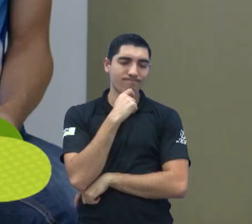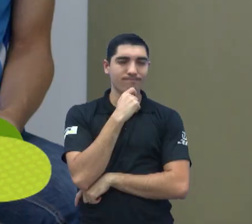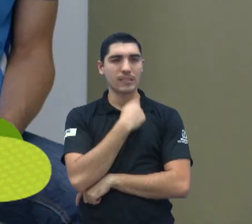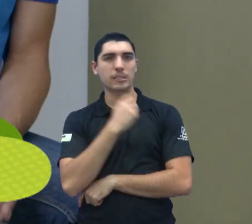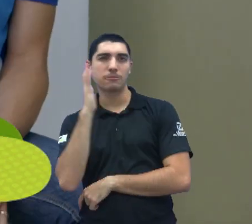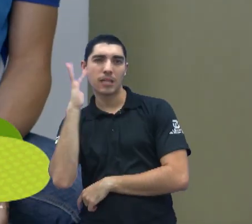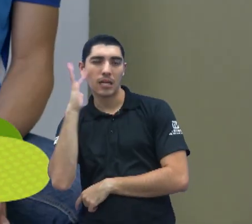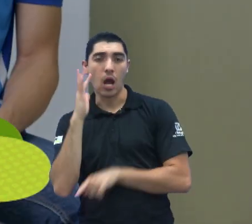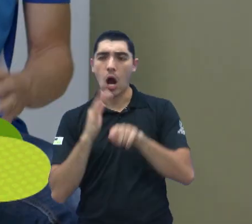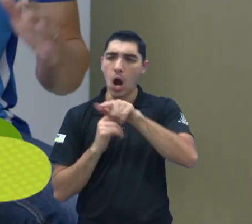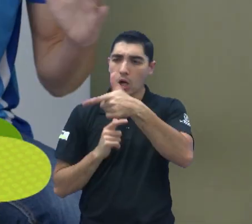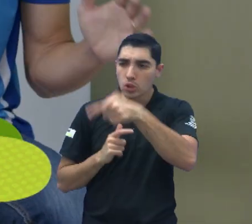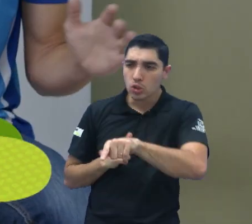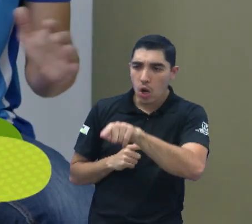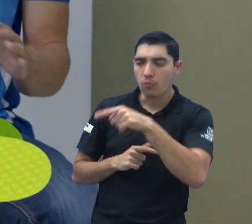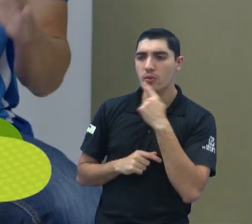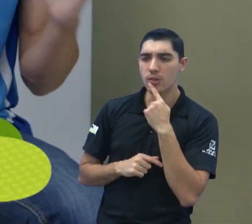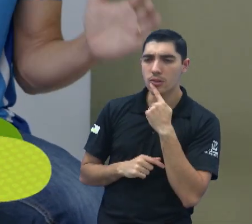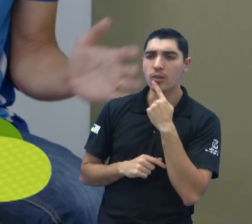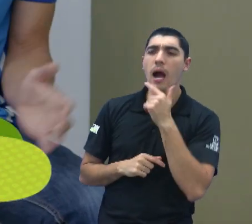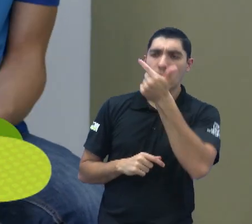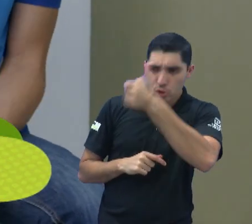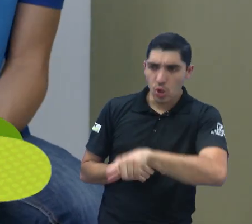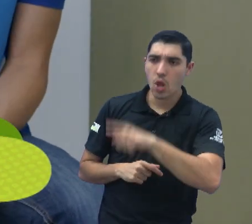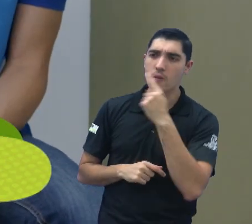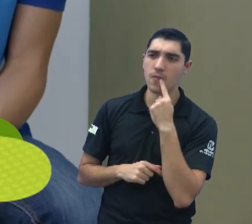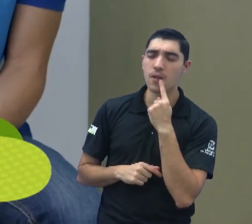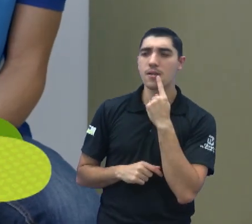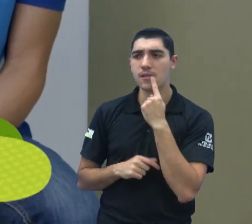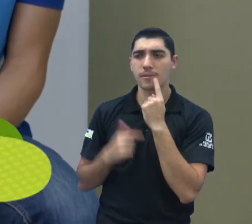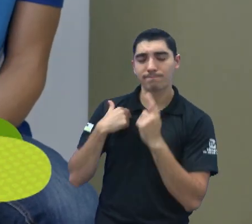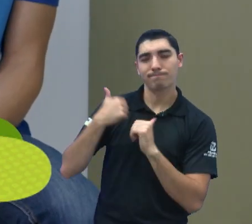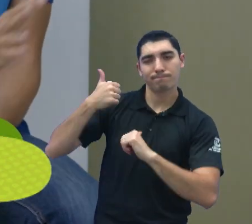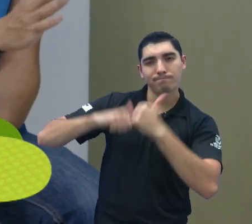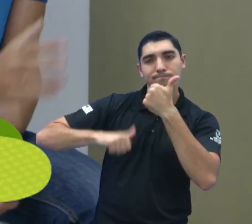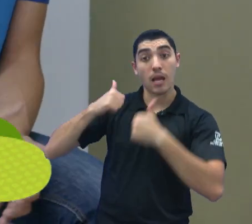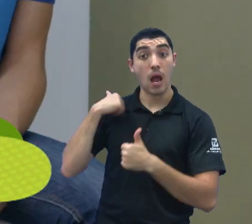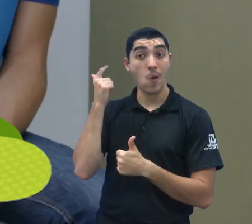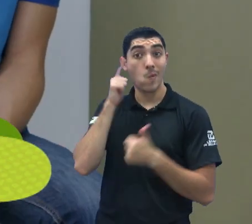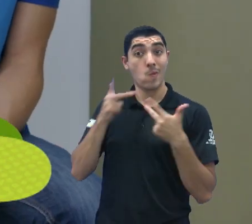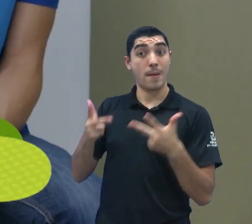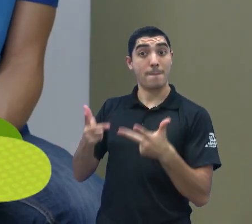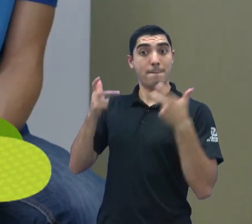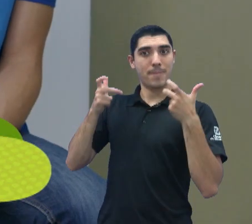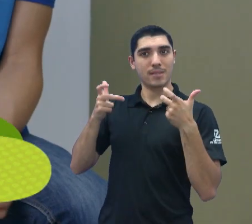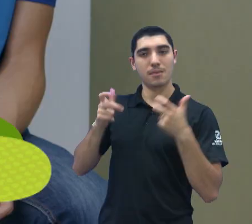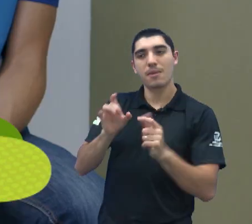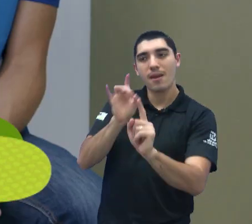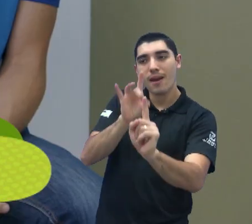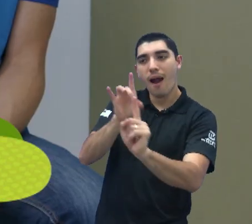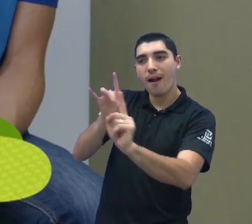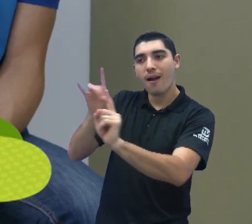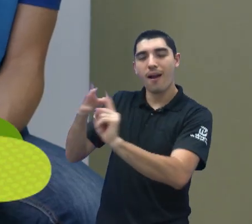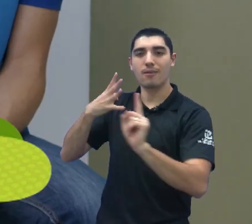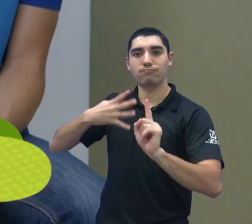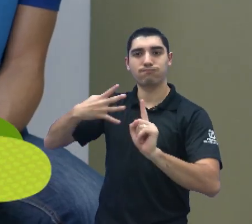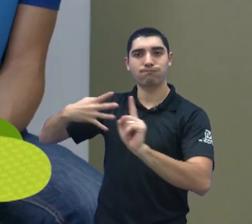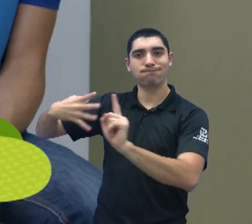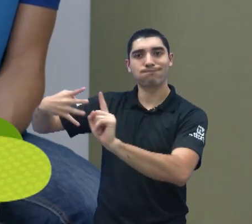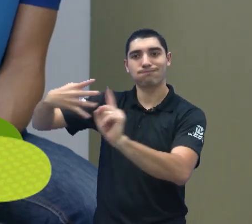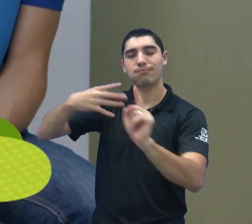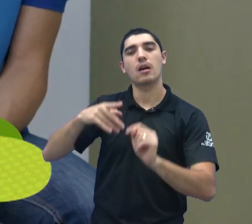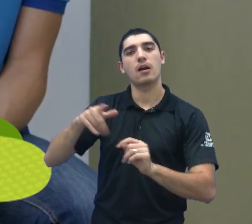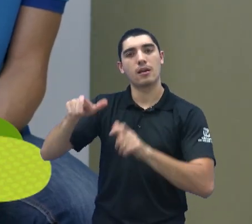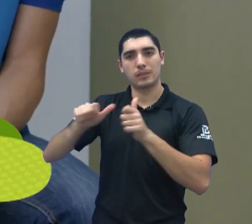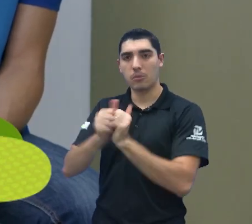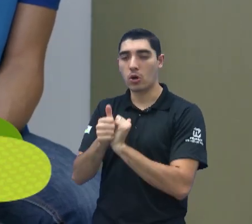lance, volta, e aí você acaba tendo uma visão muito mais macro sobre cada jogador especificamente. Então, é uma baita bagagem.